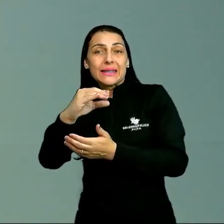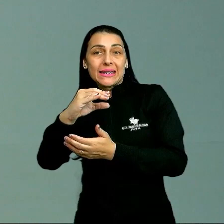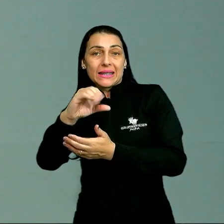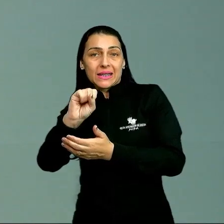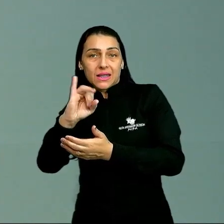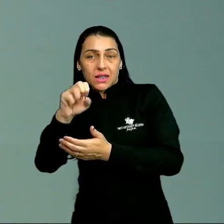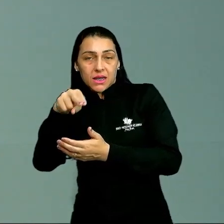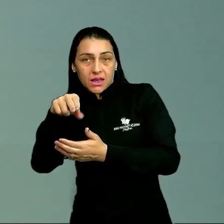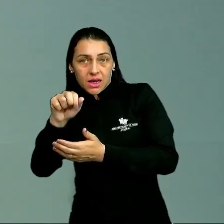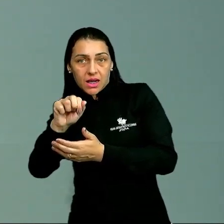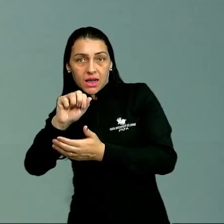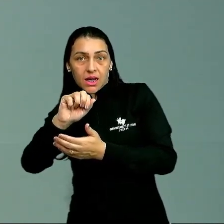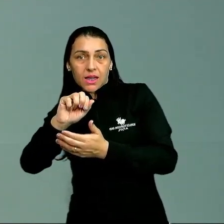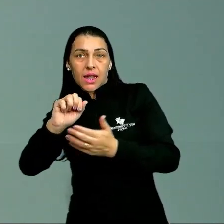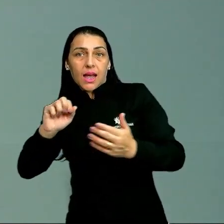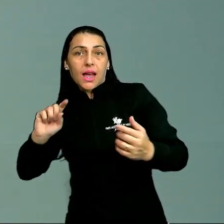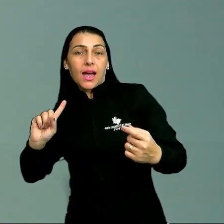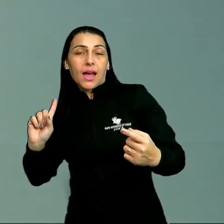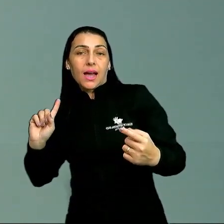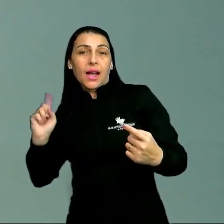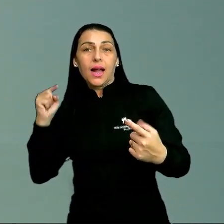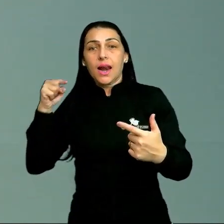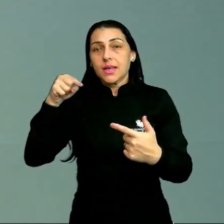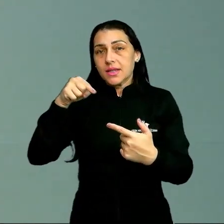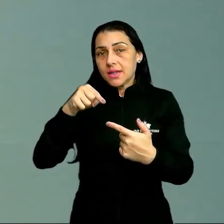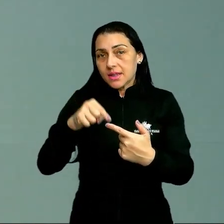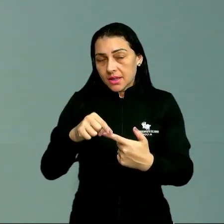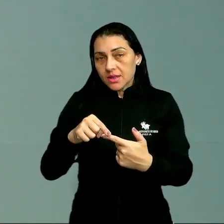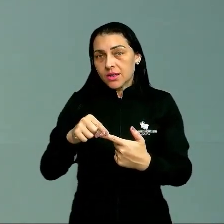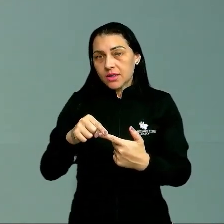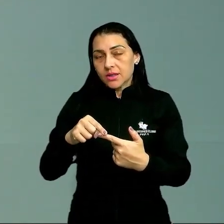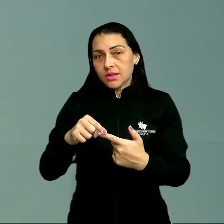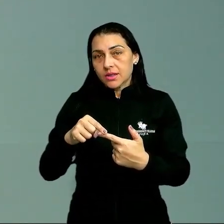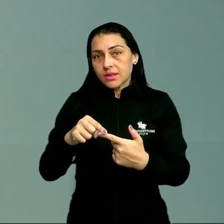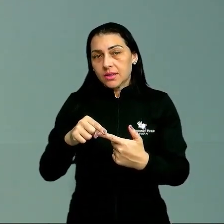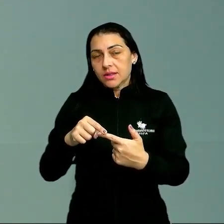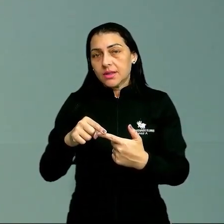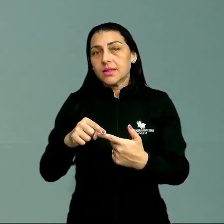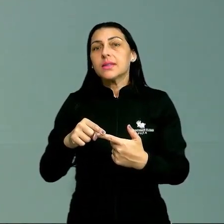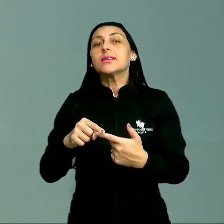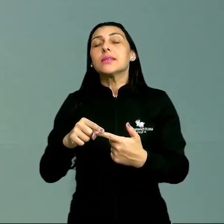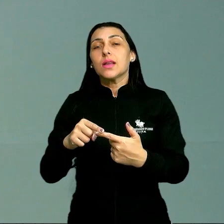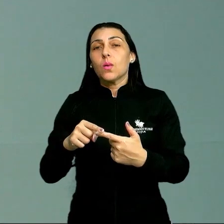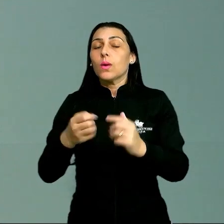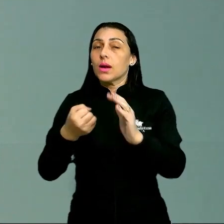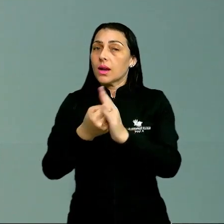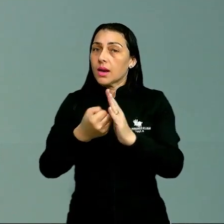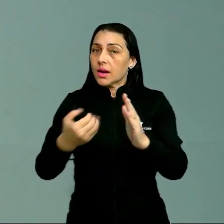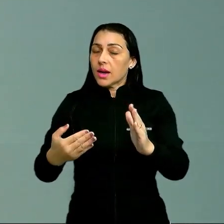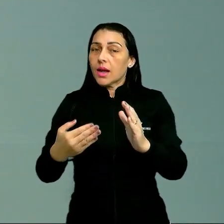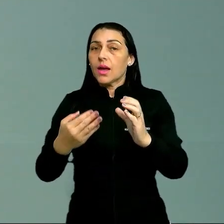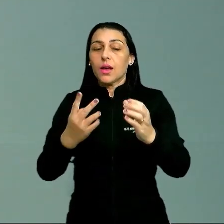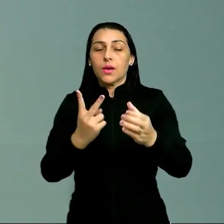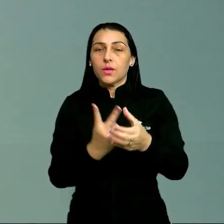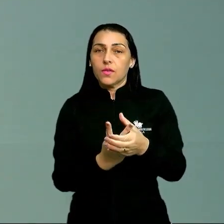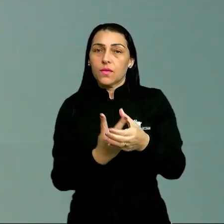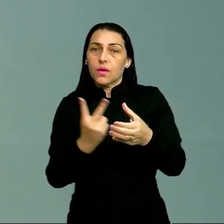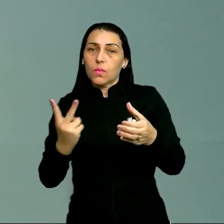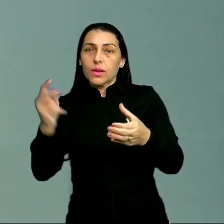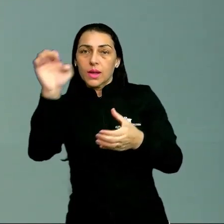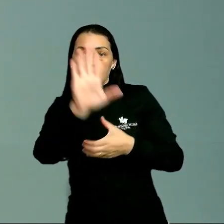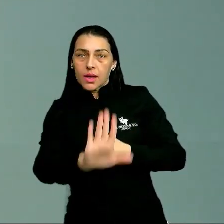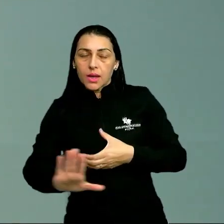não classicistas, mas como eu poderia dizer, são características de vanguarda